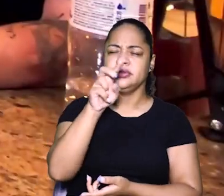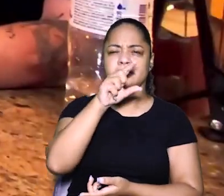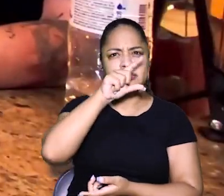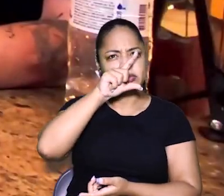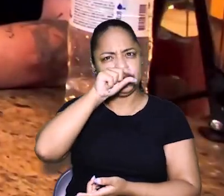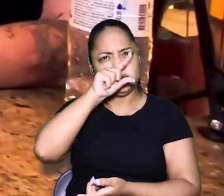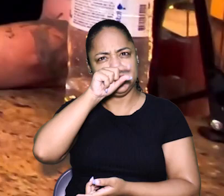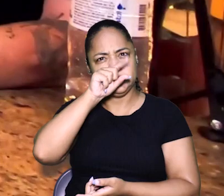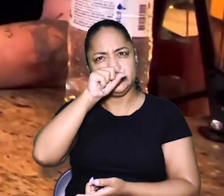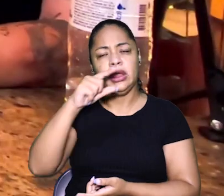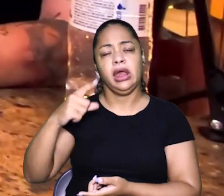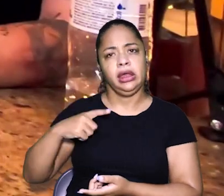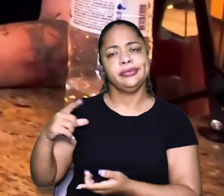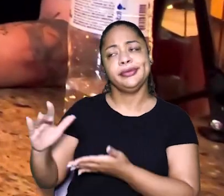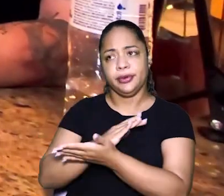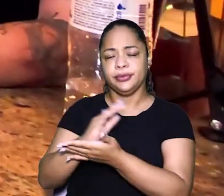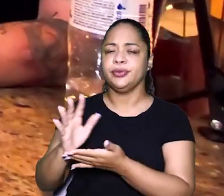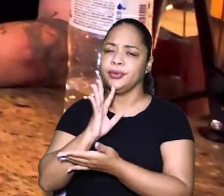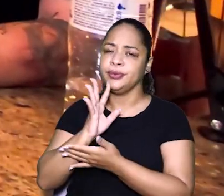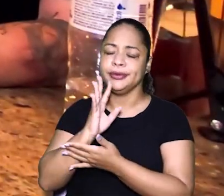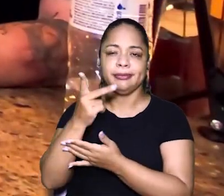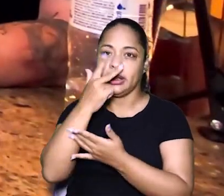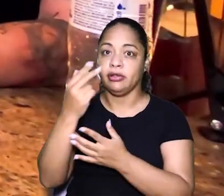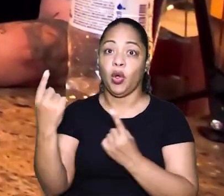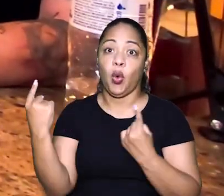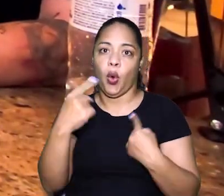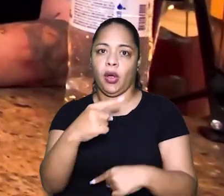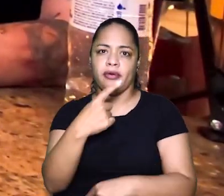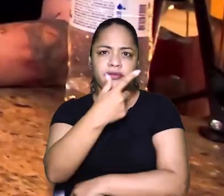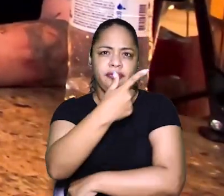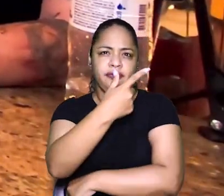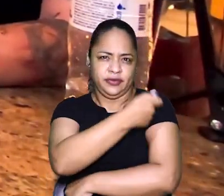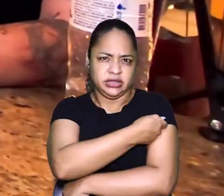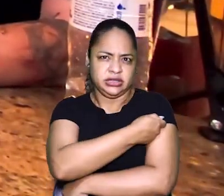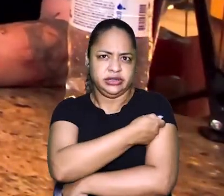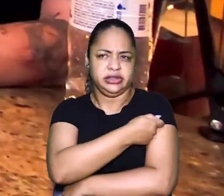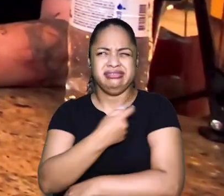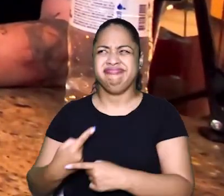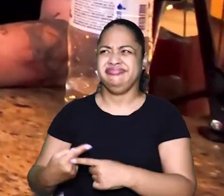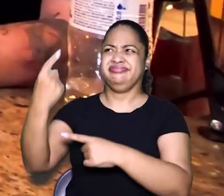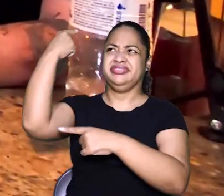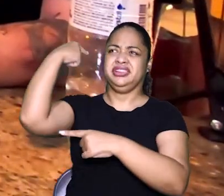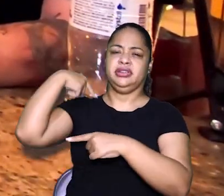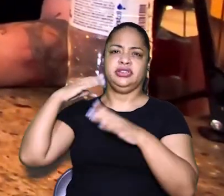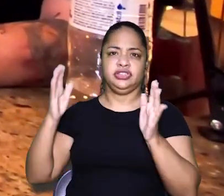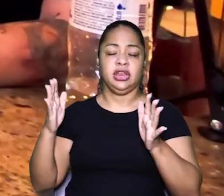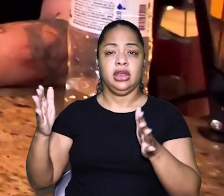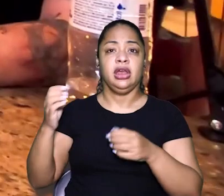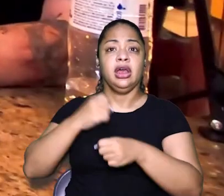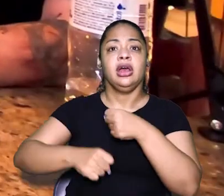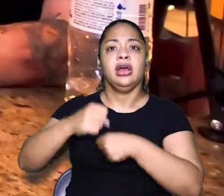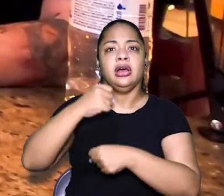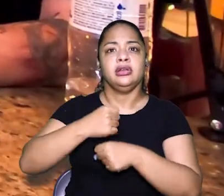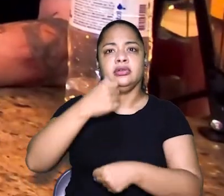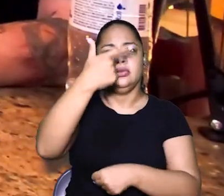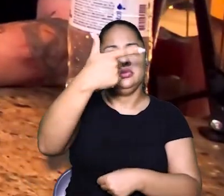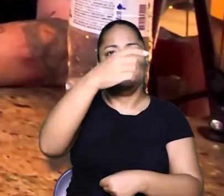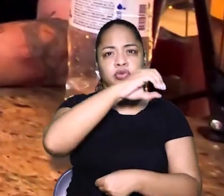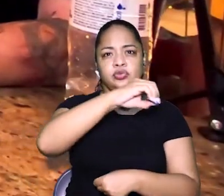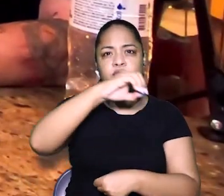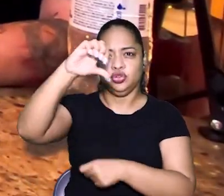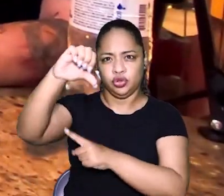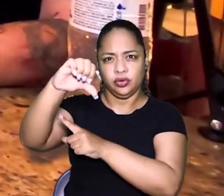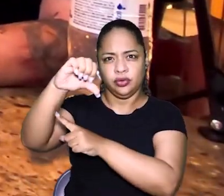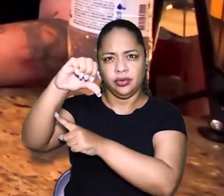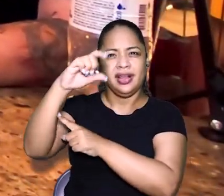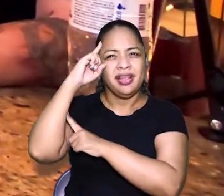tenho conhecidos antivacinas, uhum, desde antes de ser modinha. Uhum. É, em 2009, quando começaram a surgir